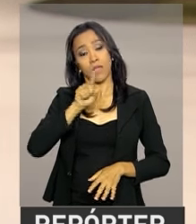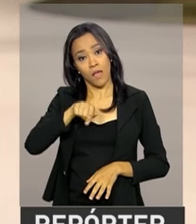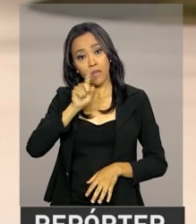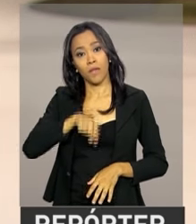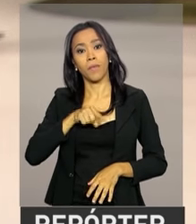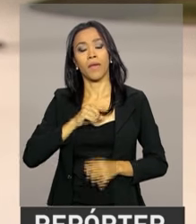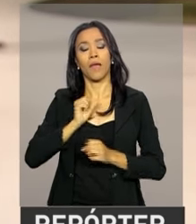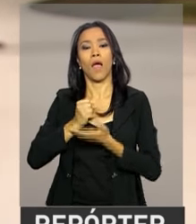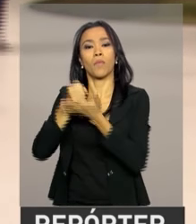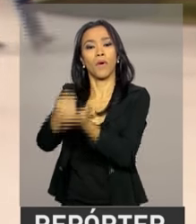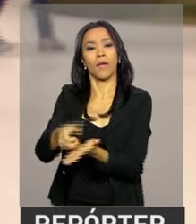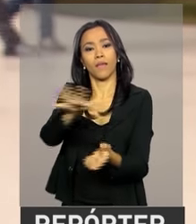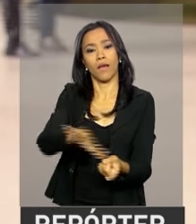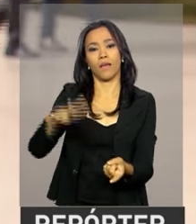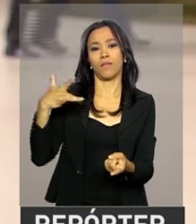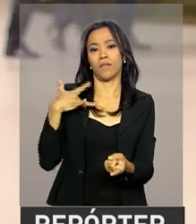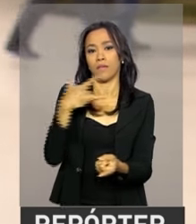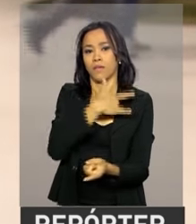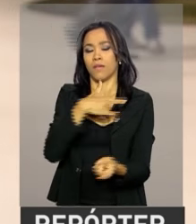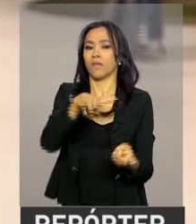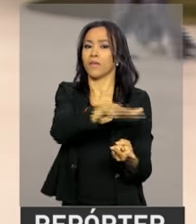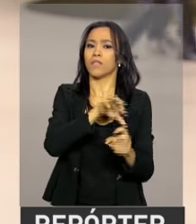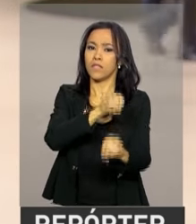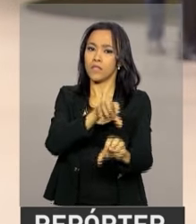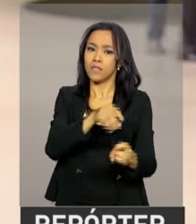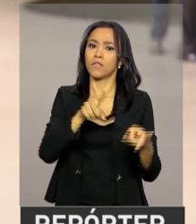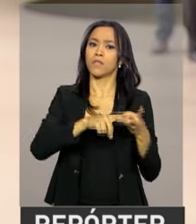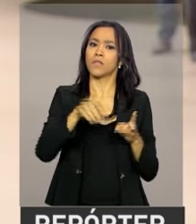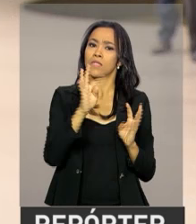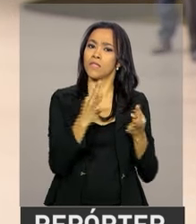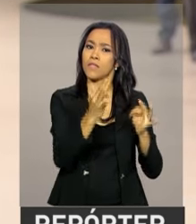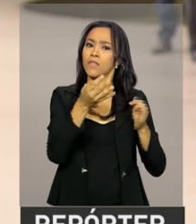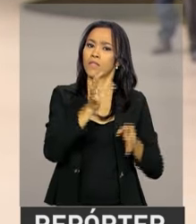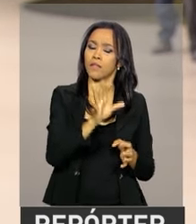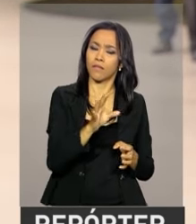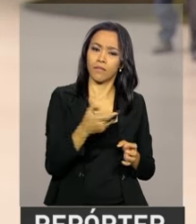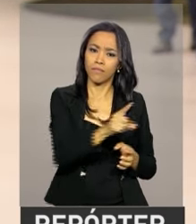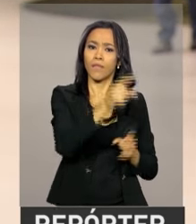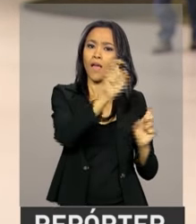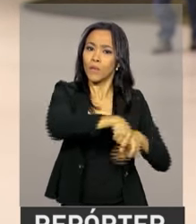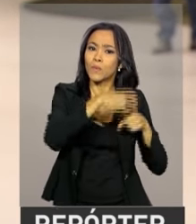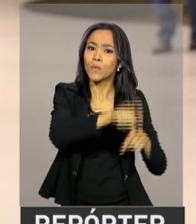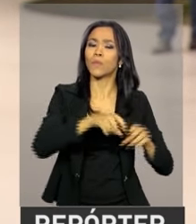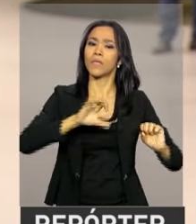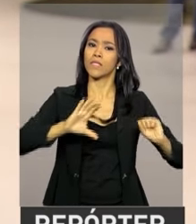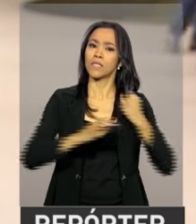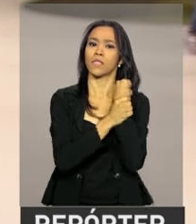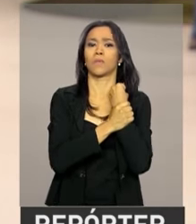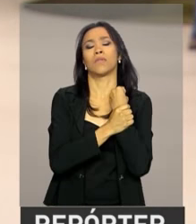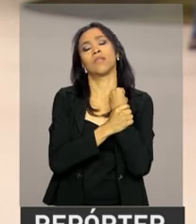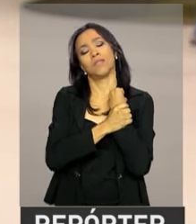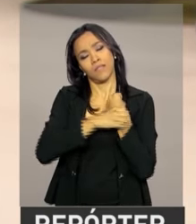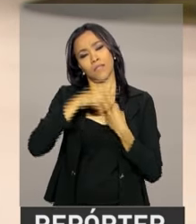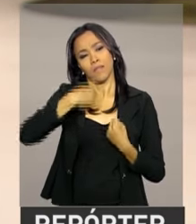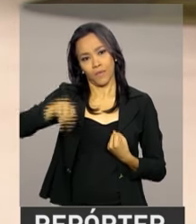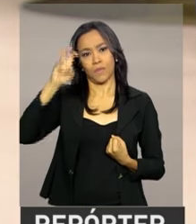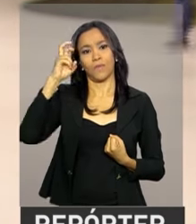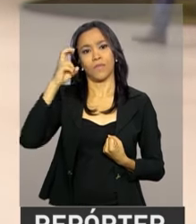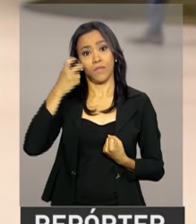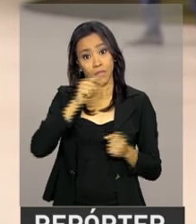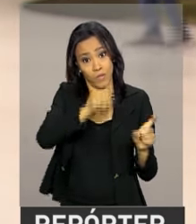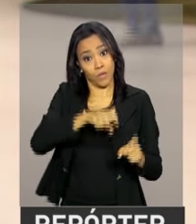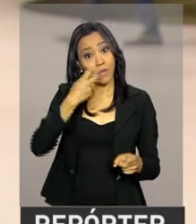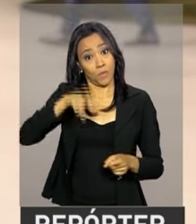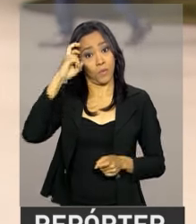em áreas como educação, saúde, ciência e tecnologia, agricultura, defesa, segurança pública e cultura.